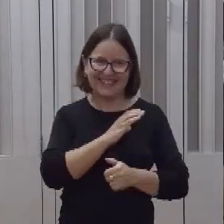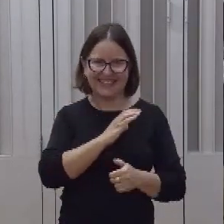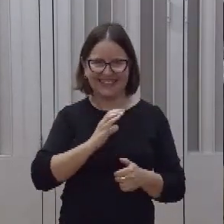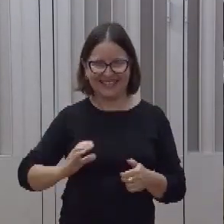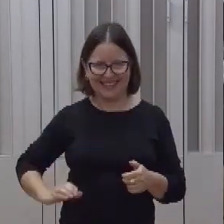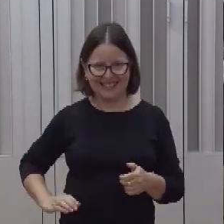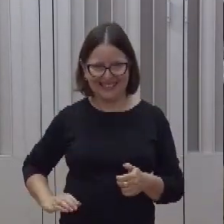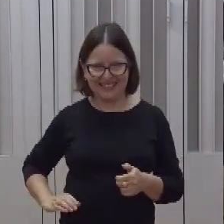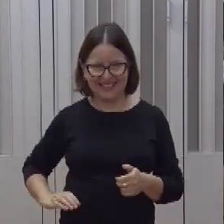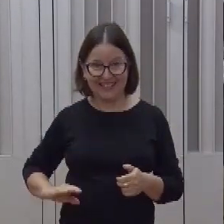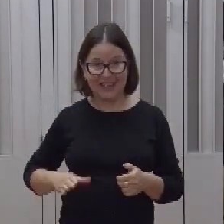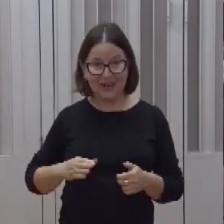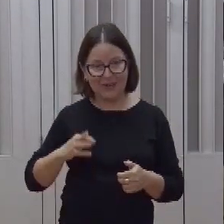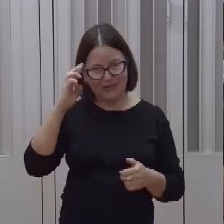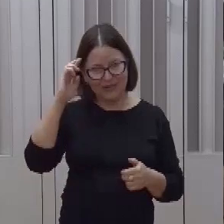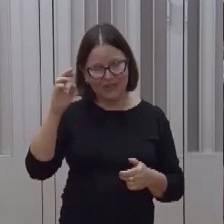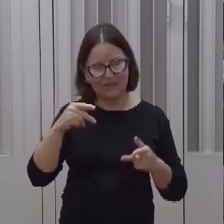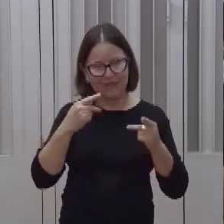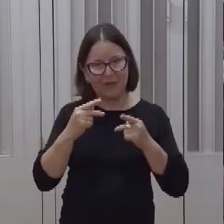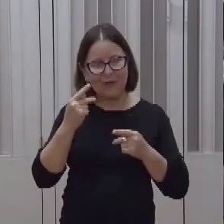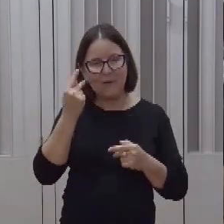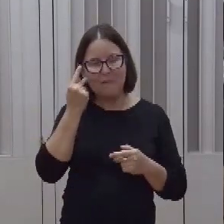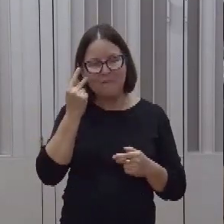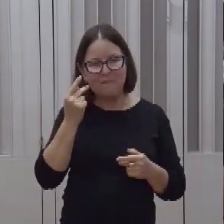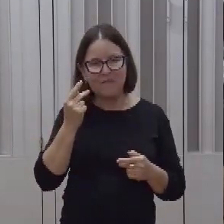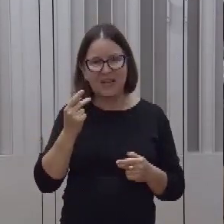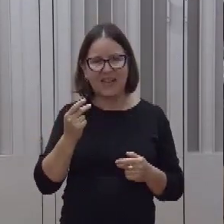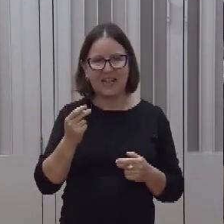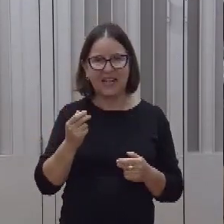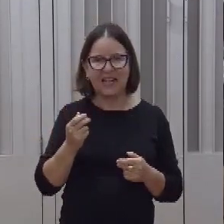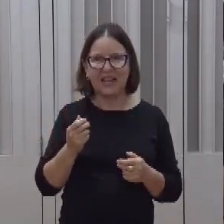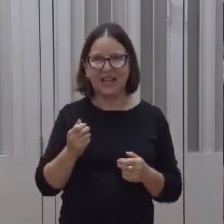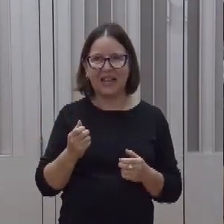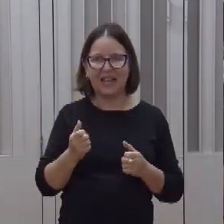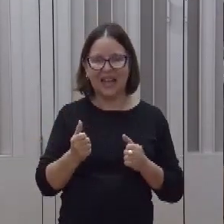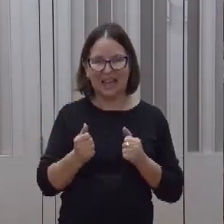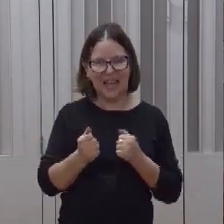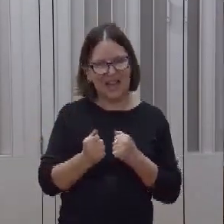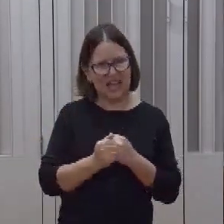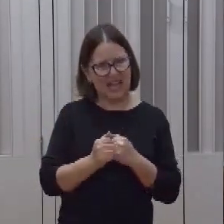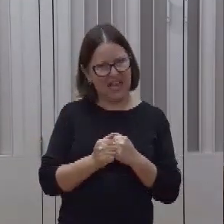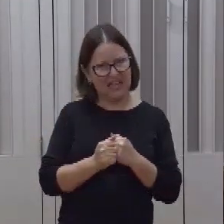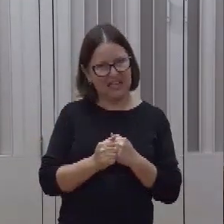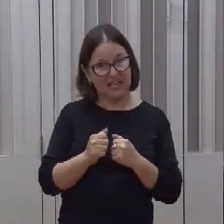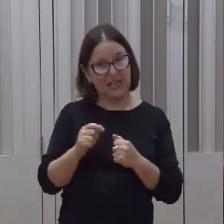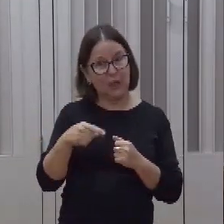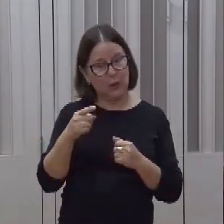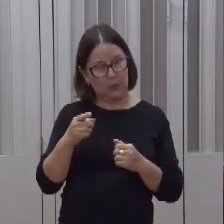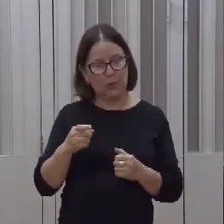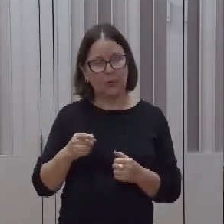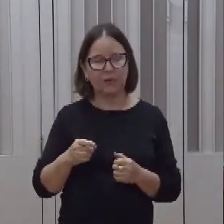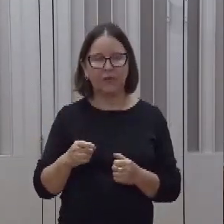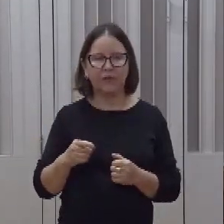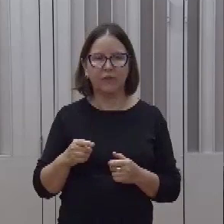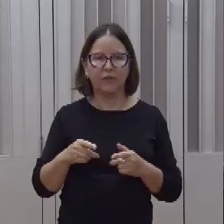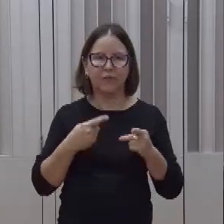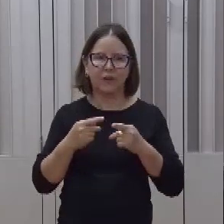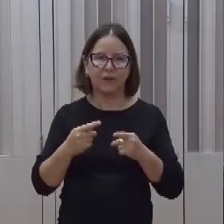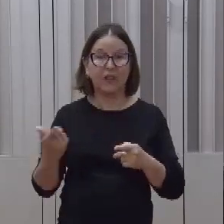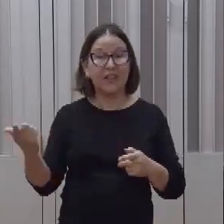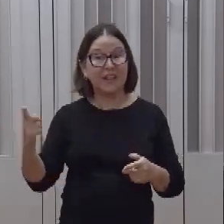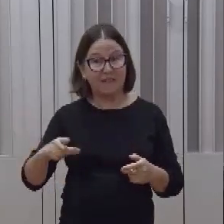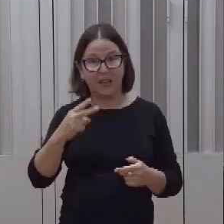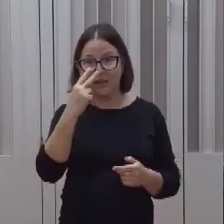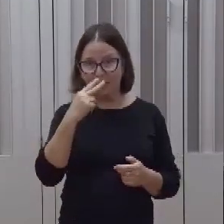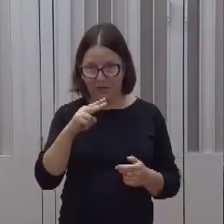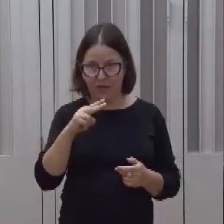o Senhor disse a André e ao outro companheiro dele, que não sabemos qual foi, vem e vê,